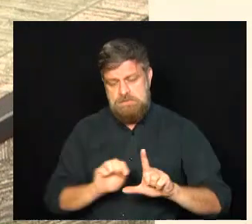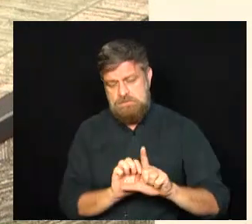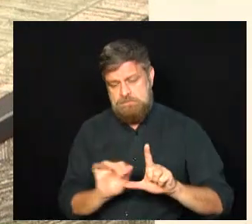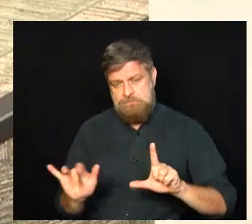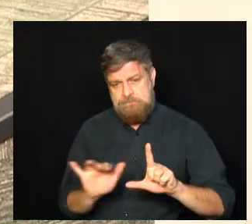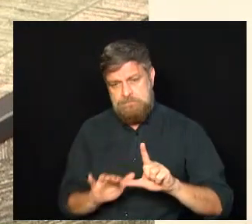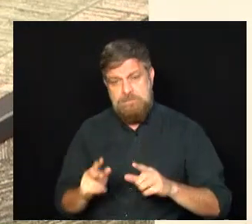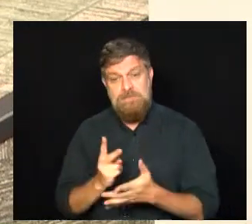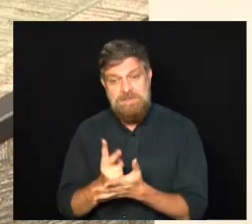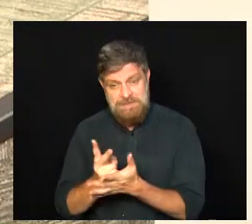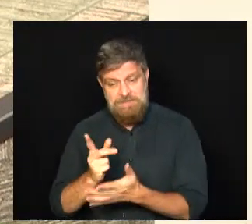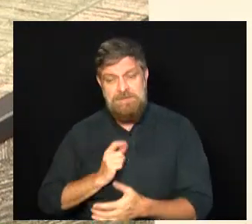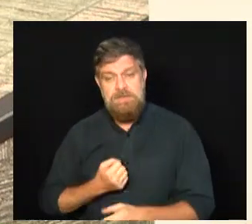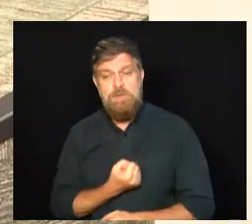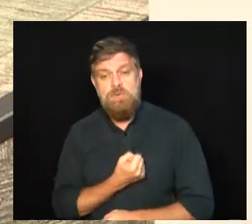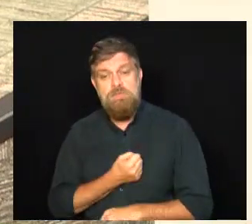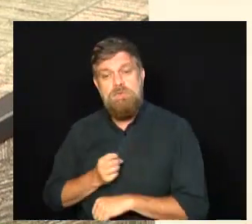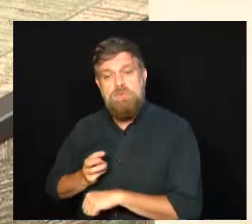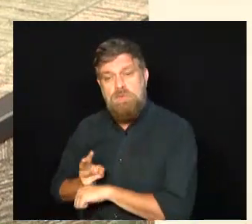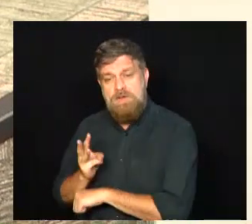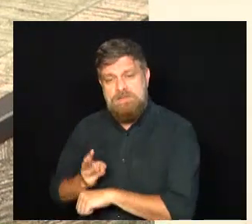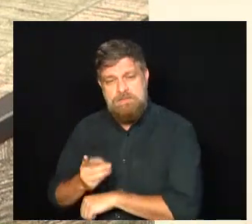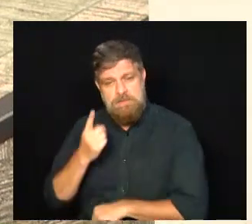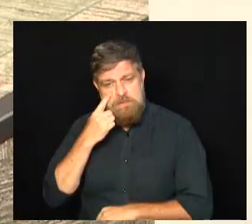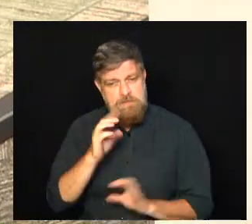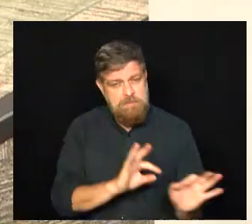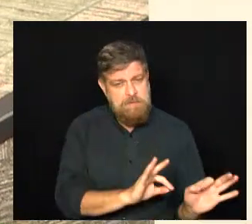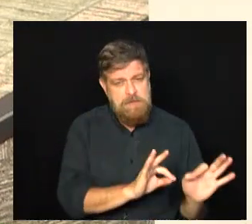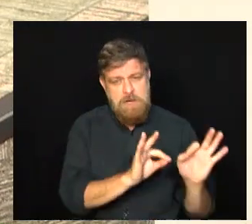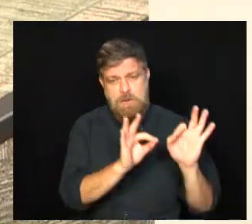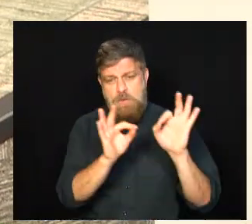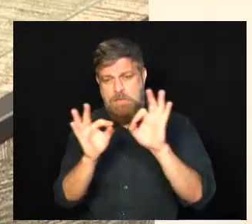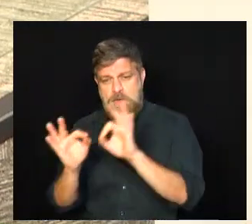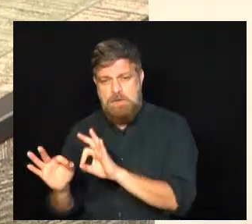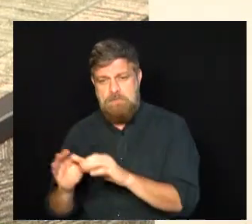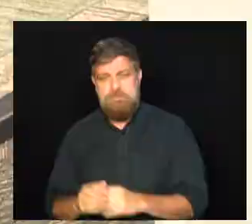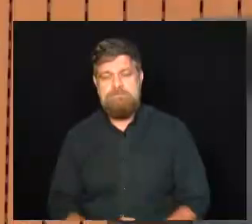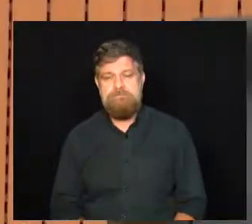97829 3776. Vamos acompanhar então a reunião.